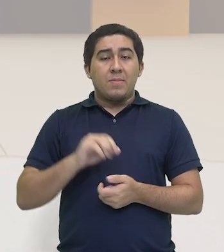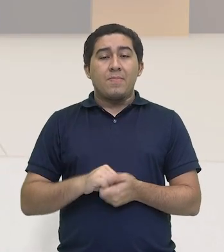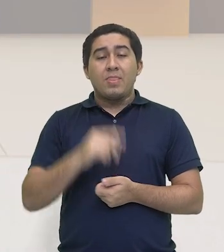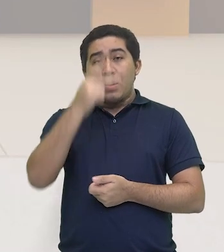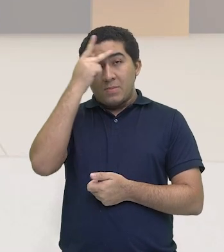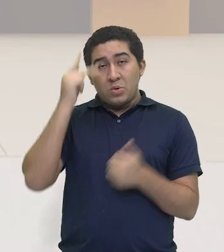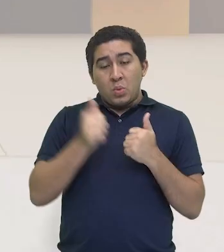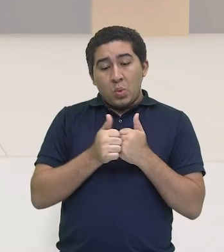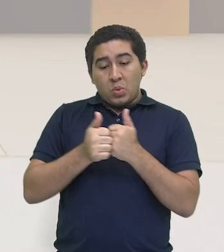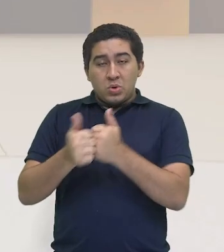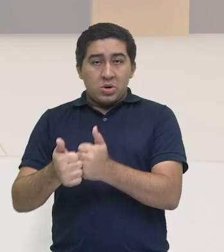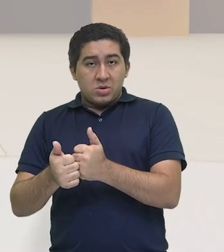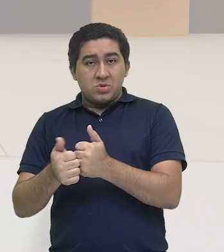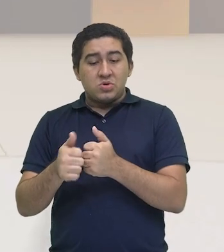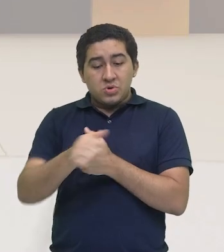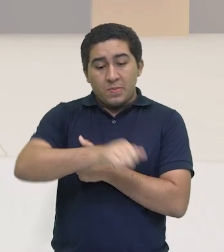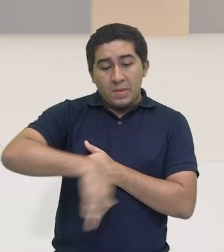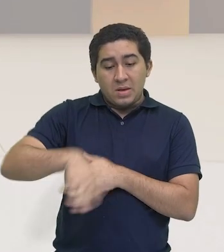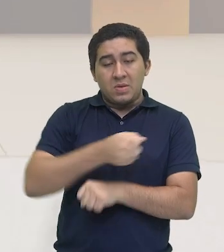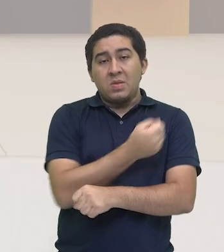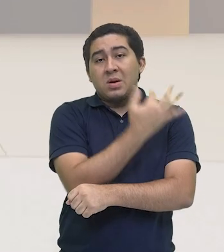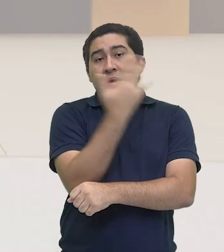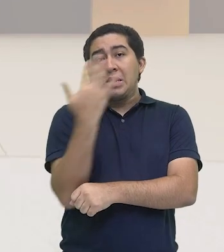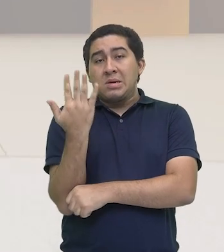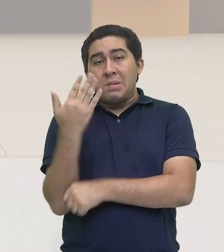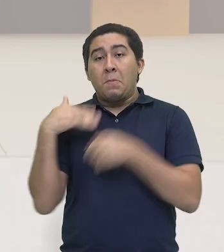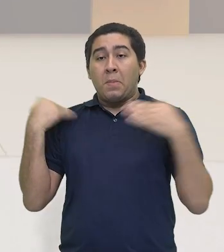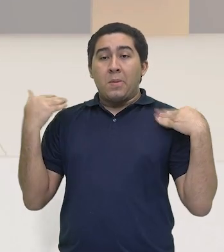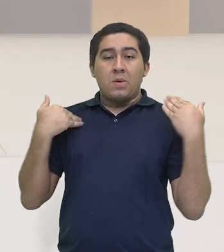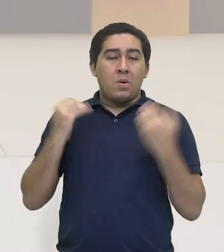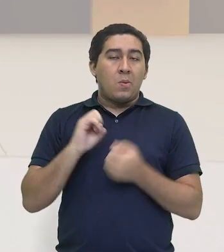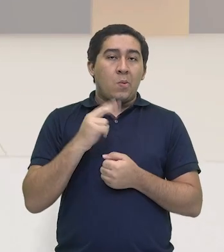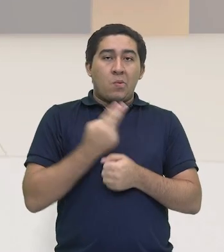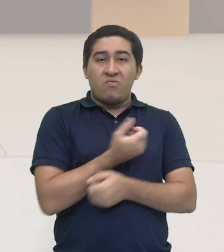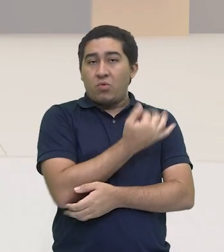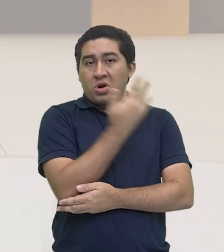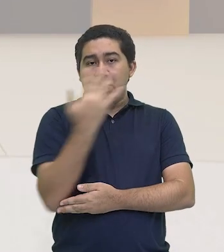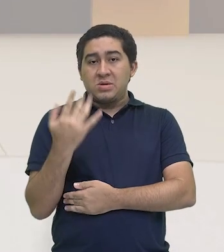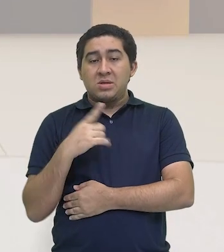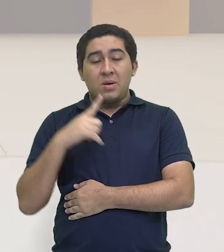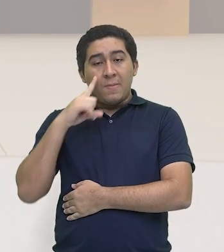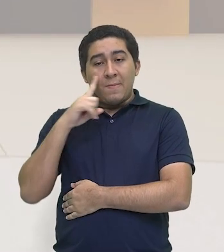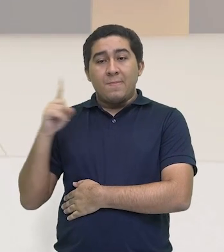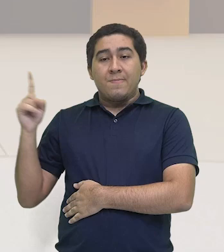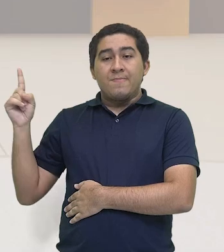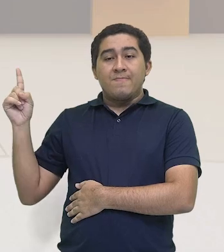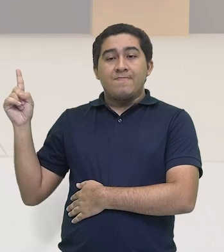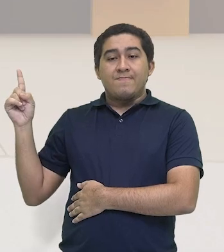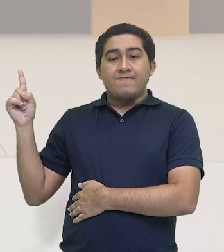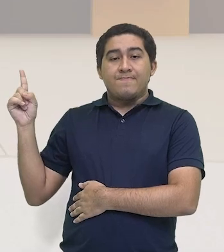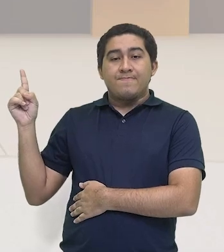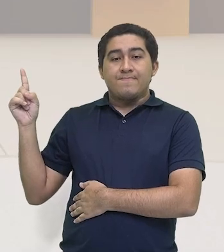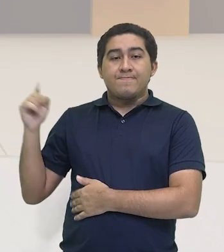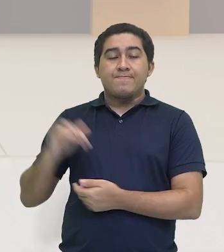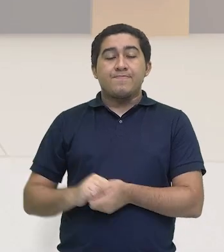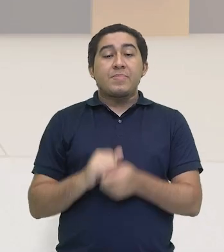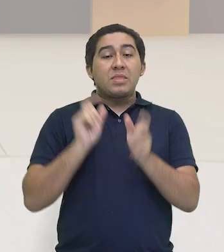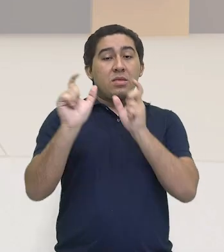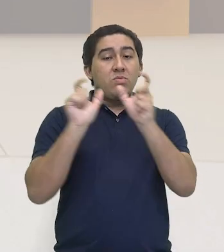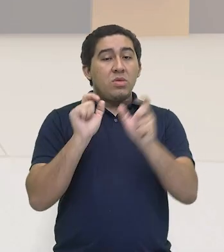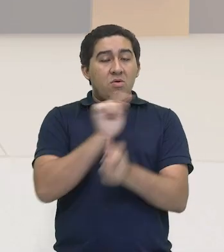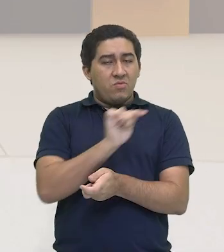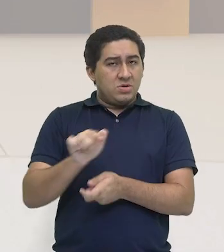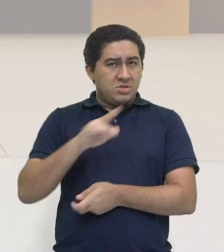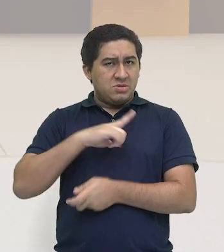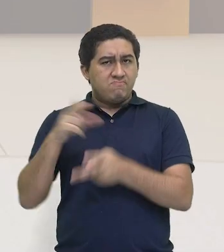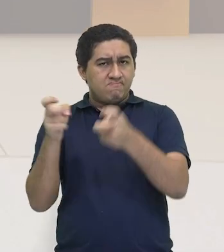trilhas, professora, ou de florestas. Como que é em inglês? Isso mesmo, nós temos, né, Forest Trail Guide, né? Então, essa palavra guide vocês